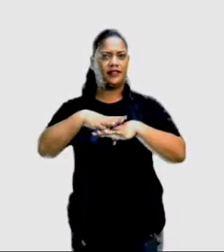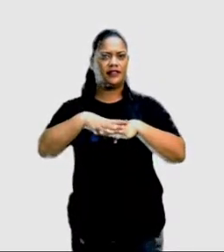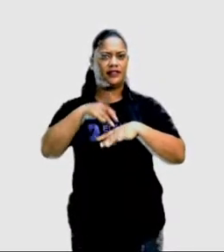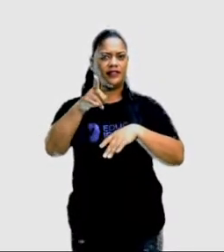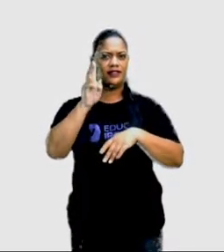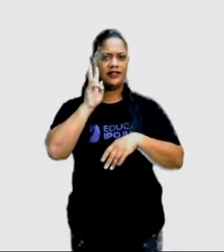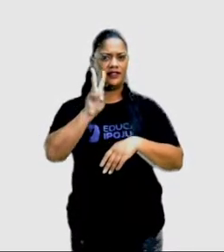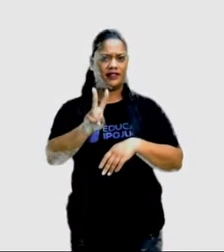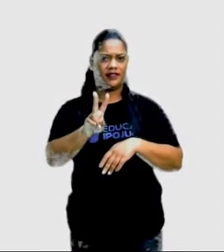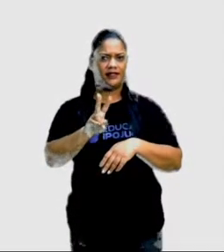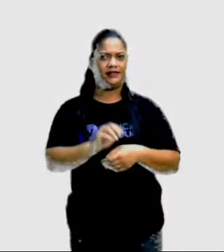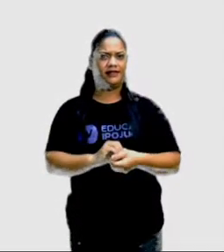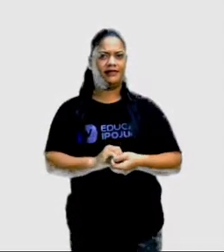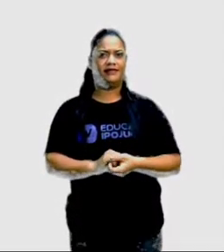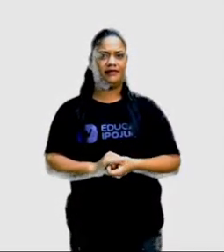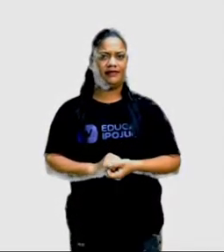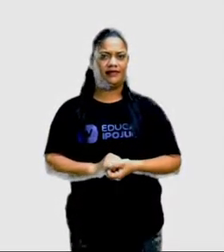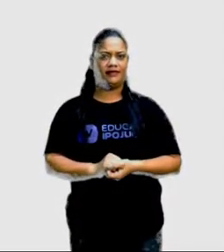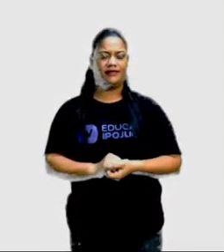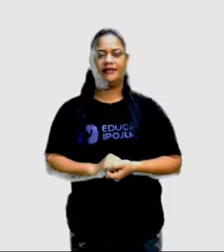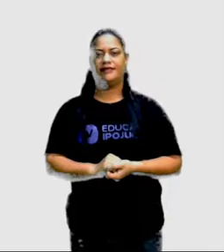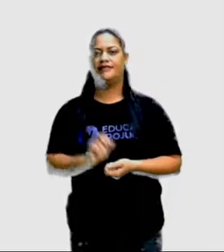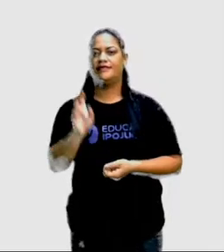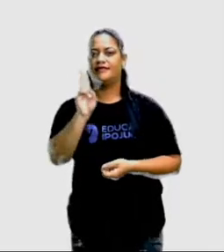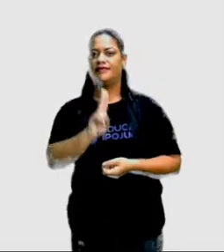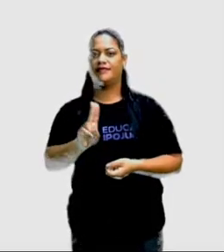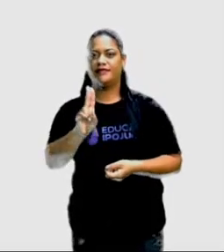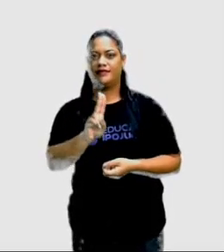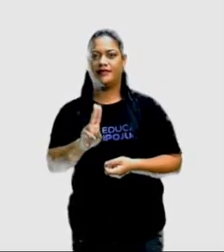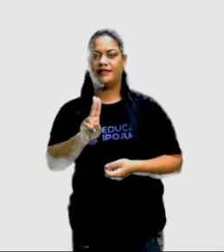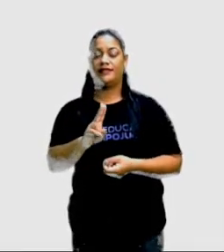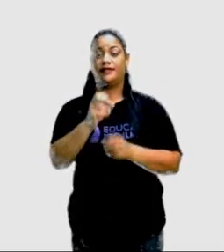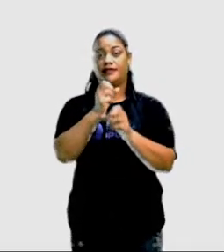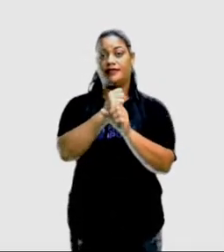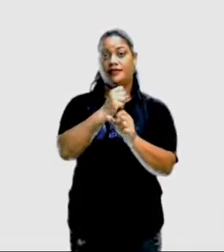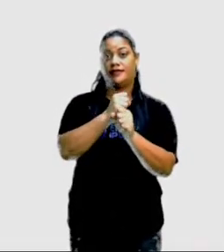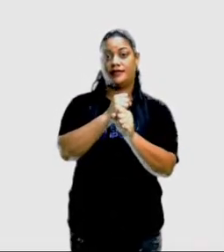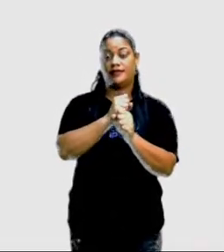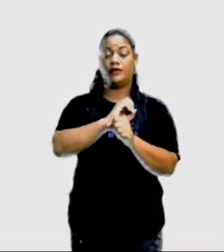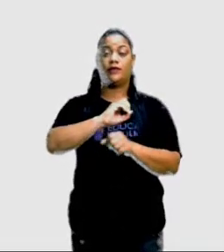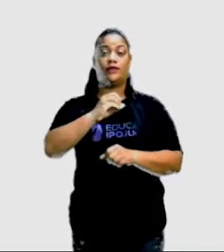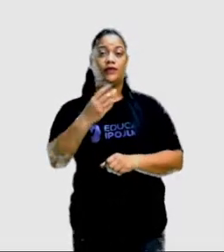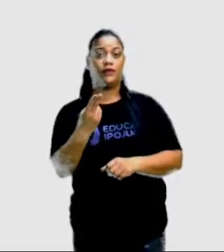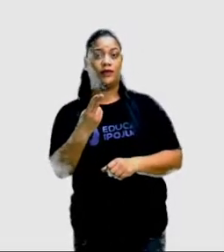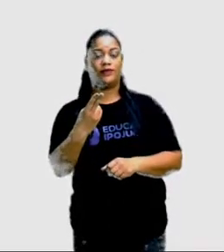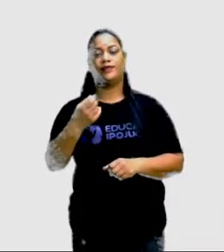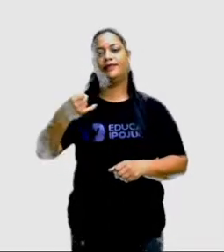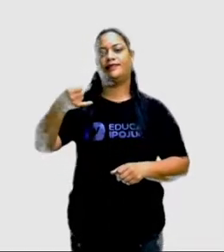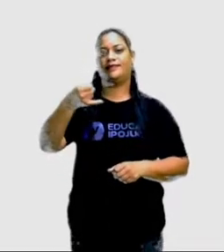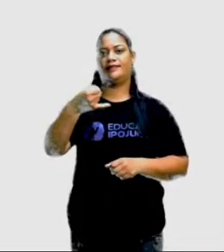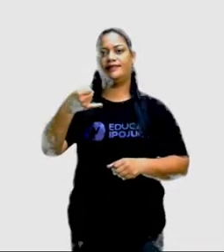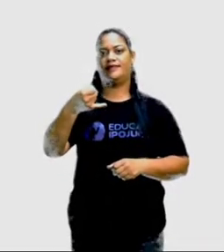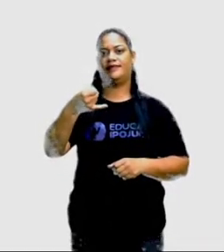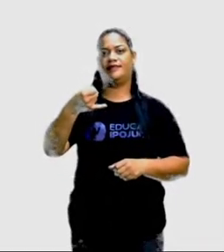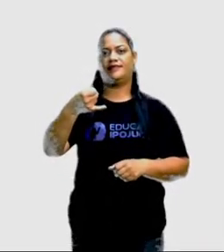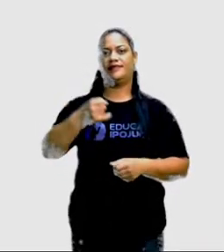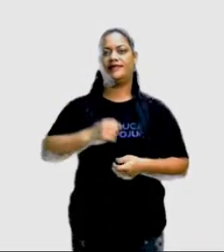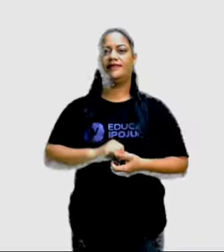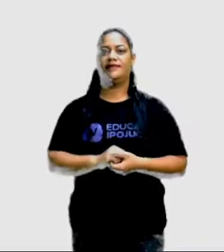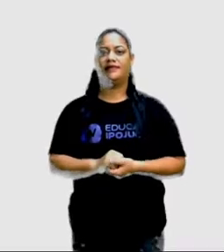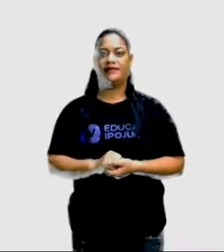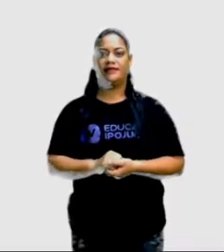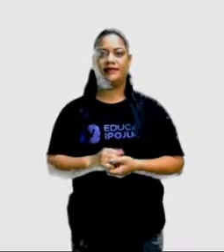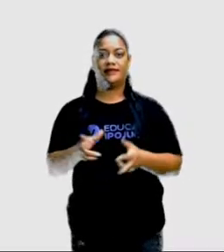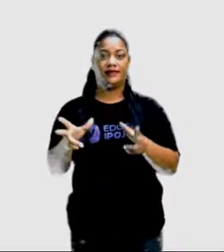chegou a perceber? Foi usado os cálculos da adição ou subtração? Hein?